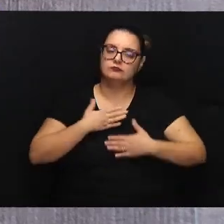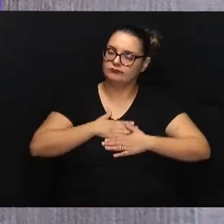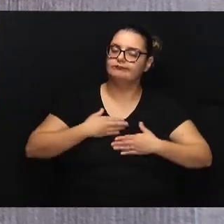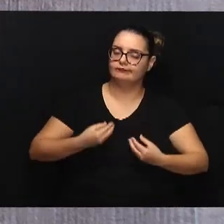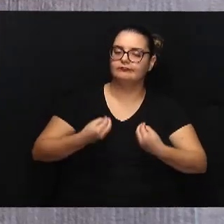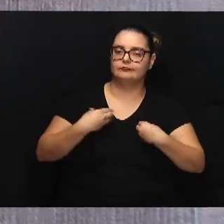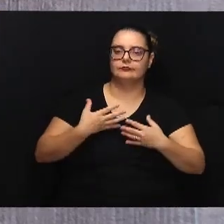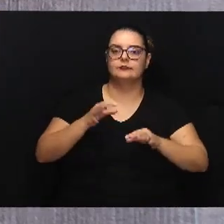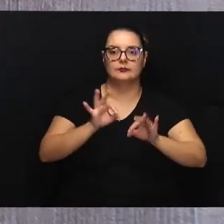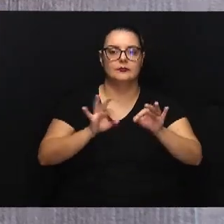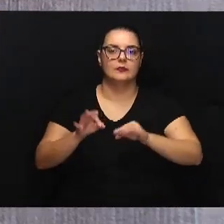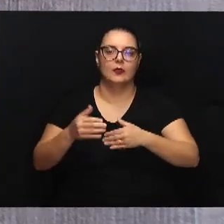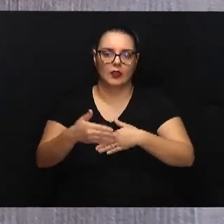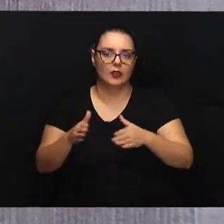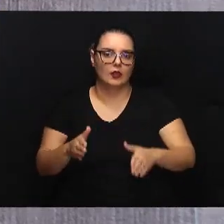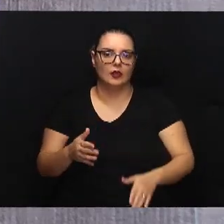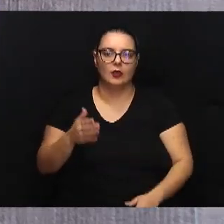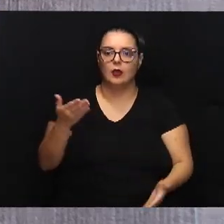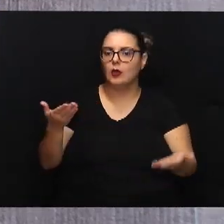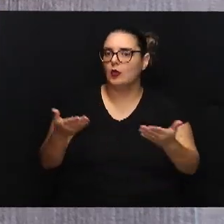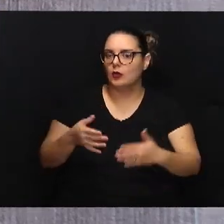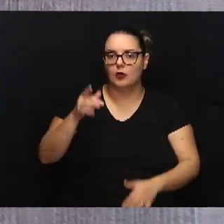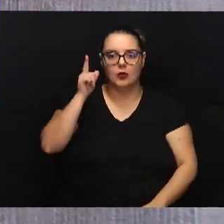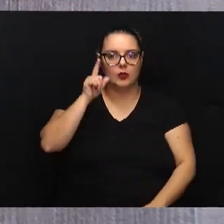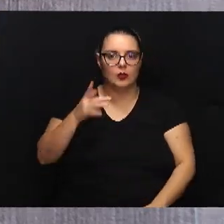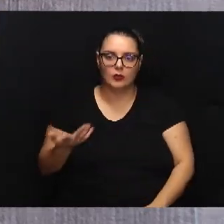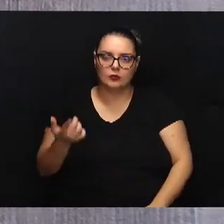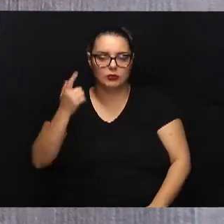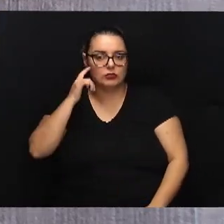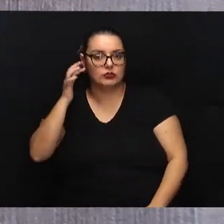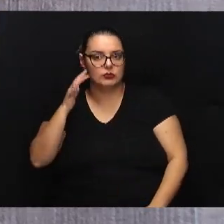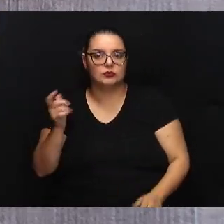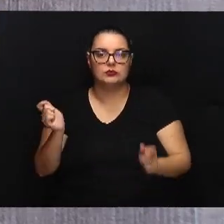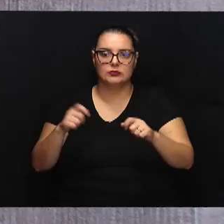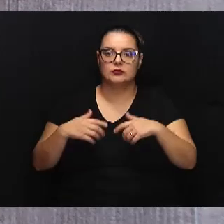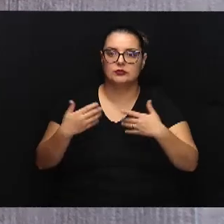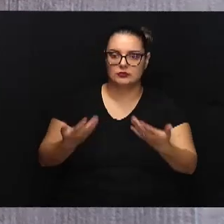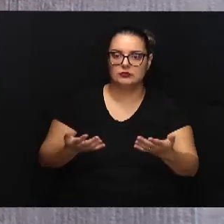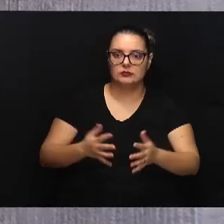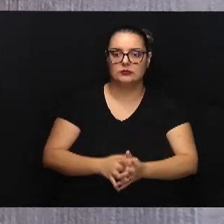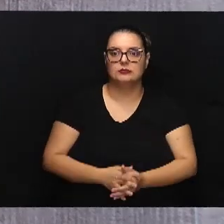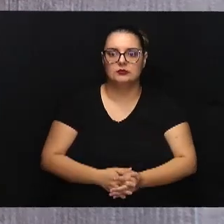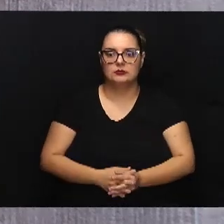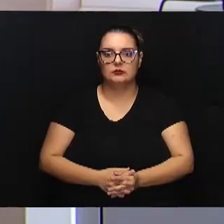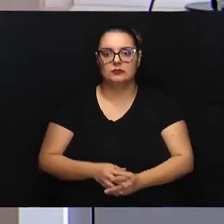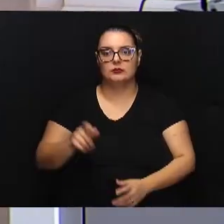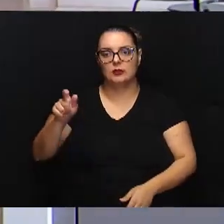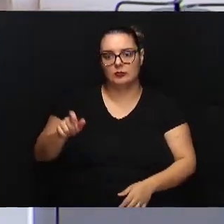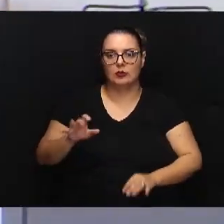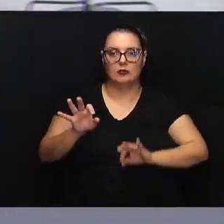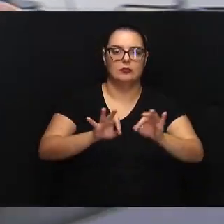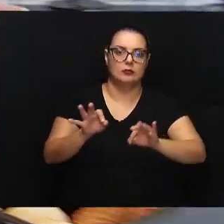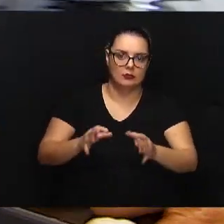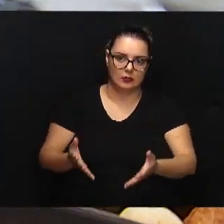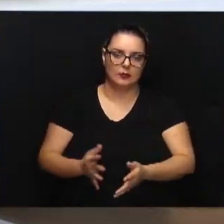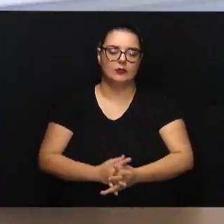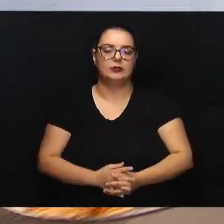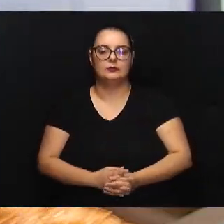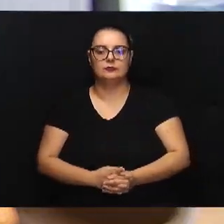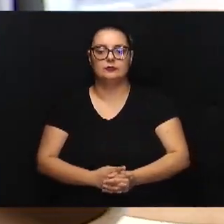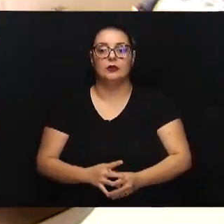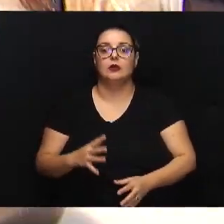cesta, né? Então, hoje eu não consigo ainda pensar nessa possibilidade de ter alguém para montagens. Em todo